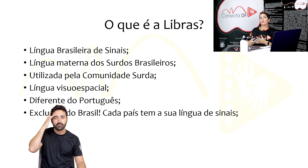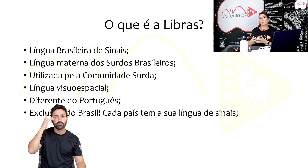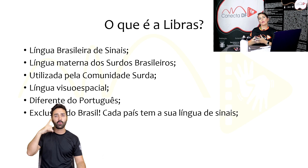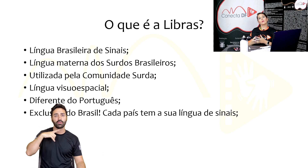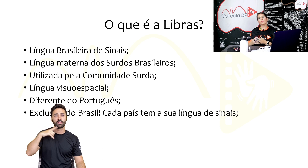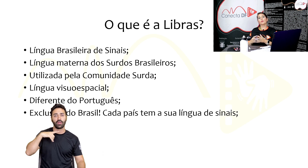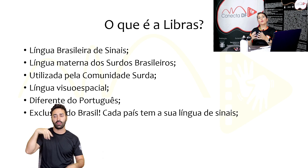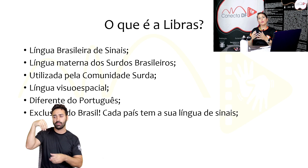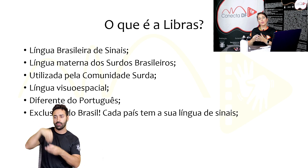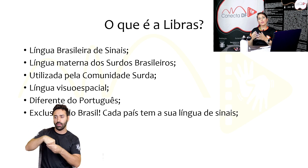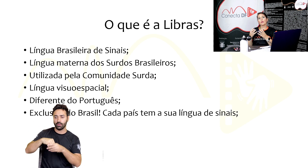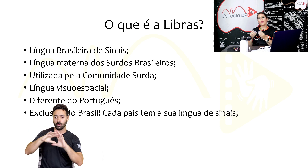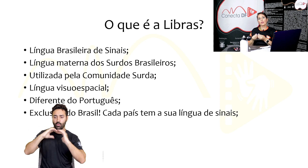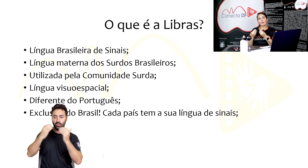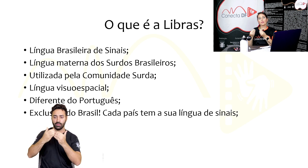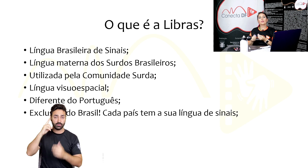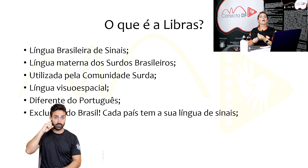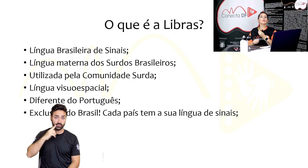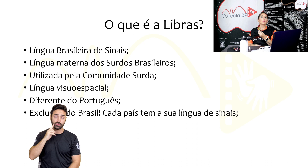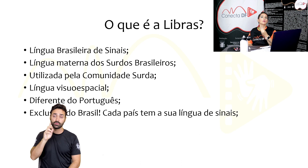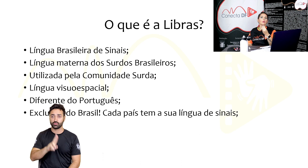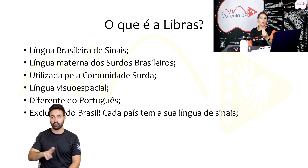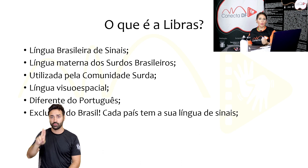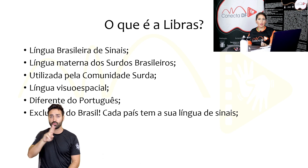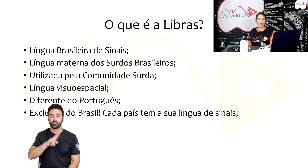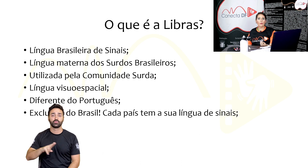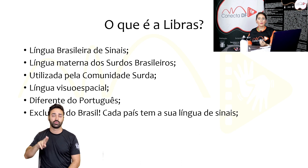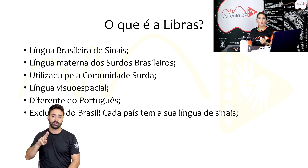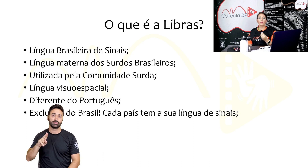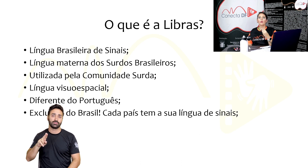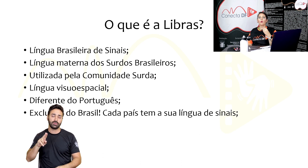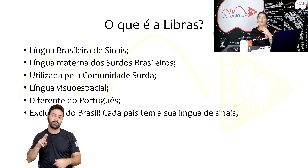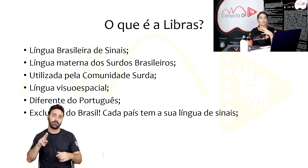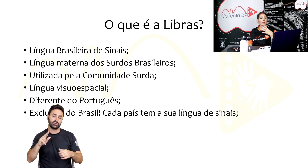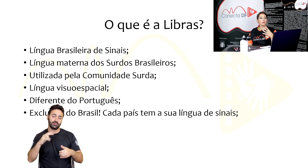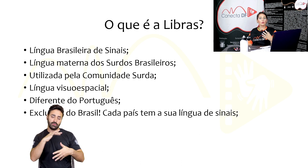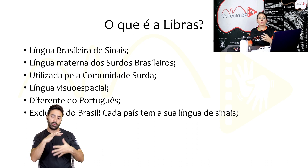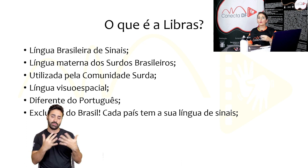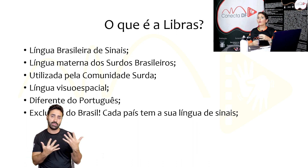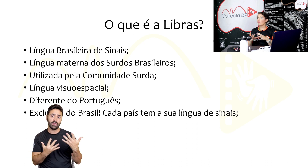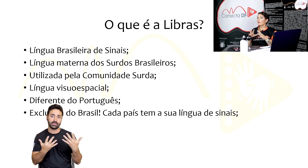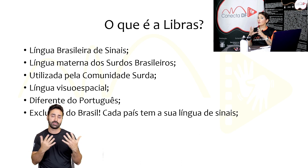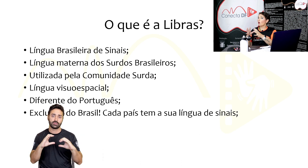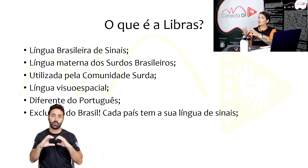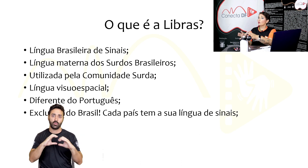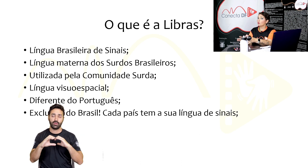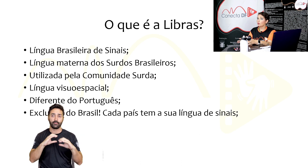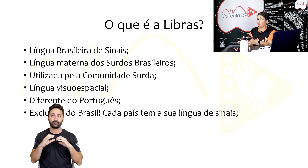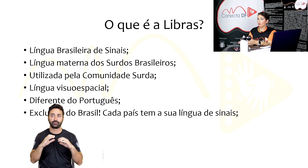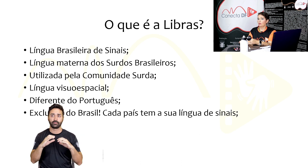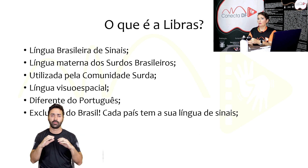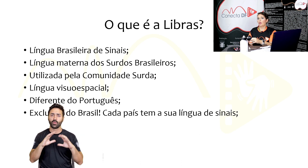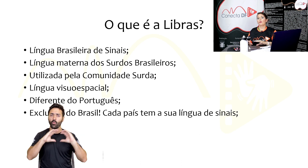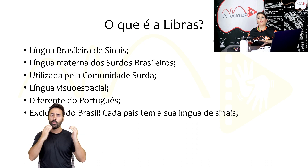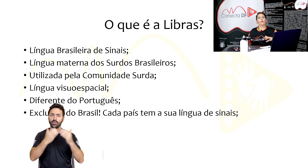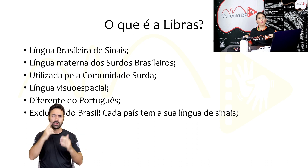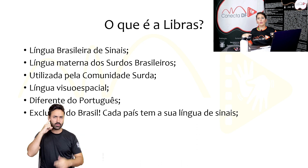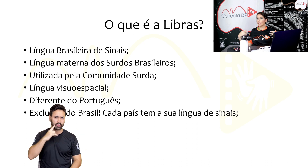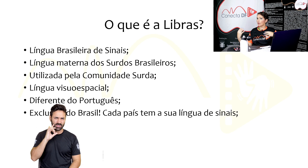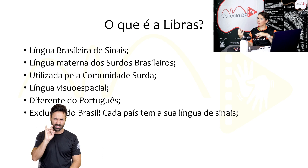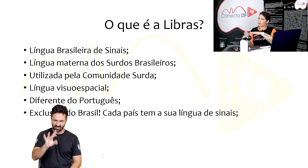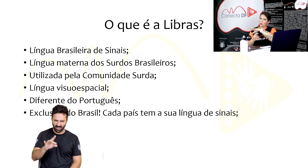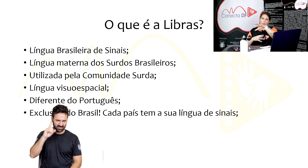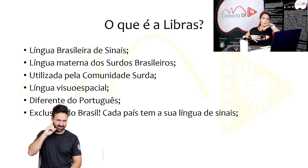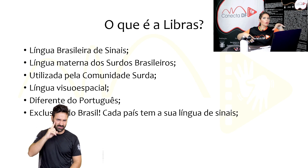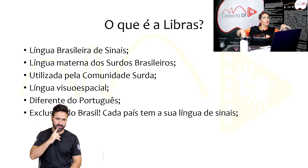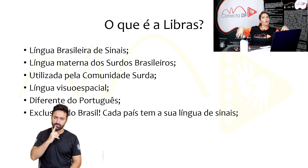da comunidade surda utilizam a língua de sinais para se comunicar. Comunidade surda não envolve só o surdo, tá? Envolve todas